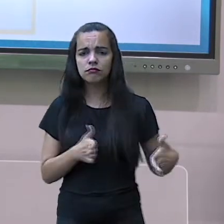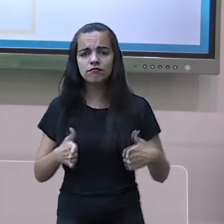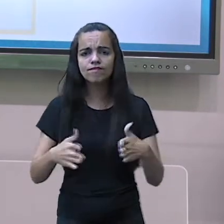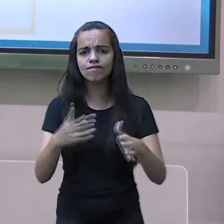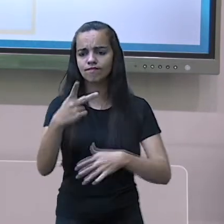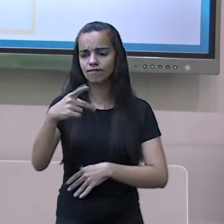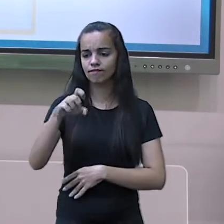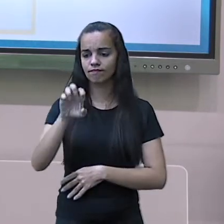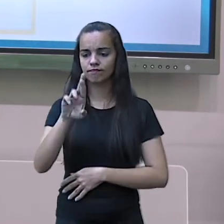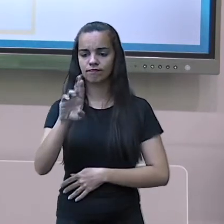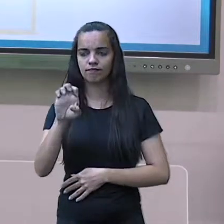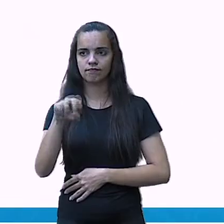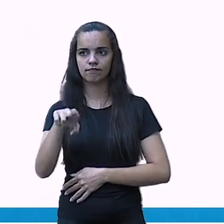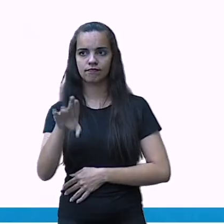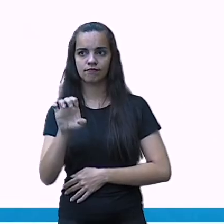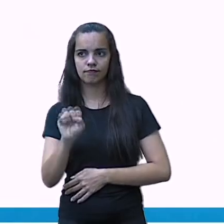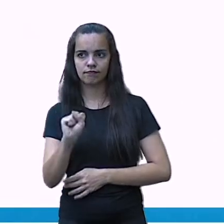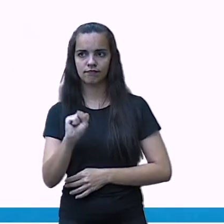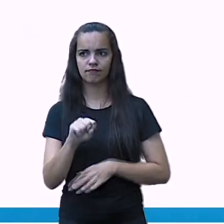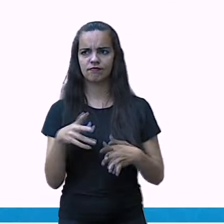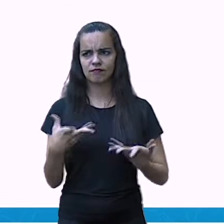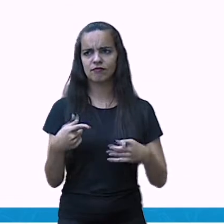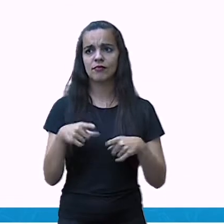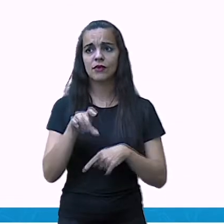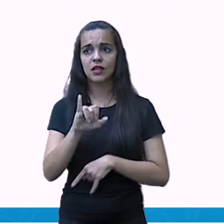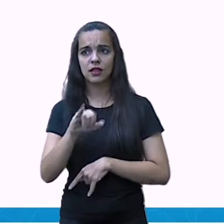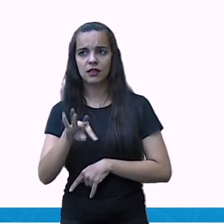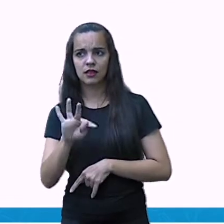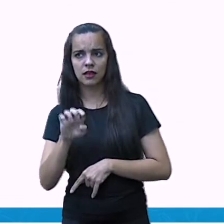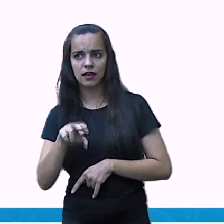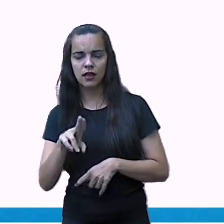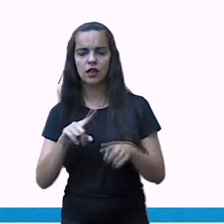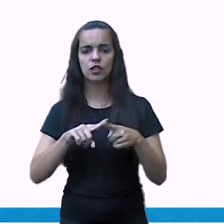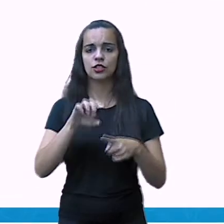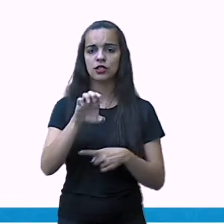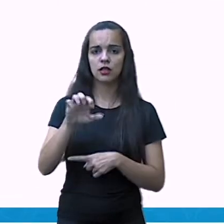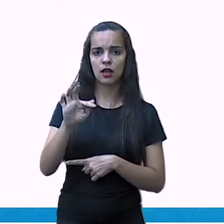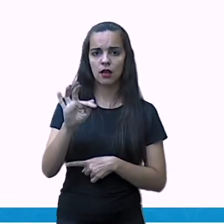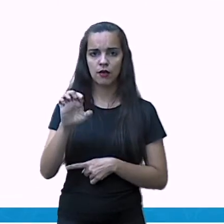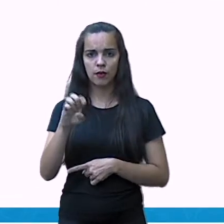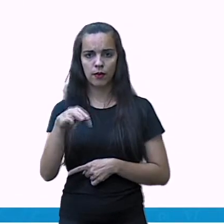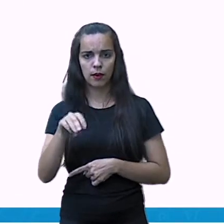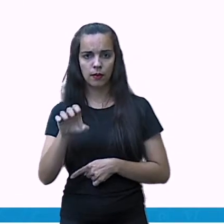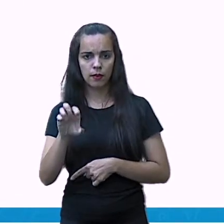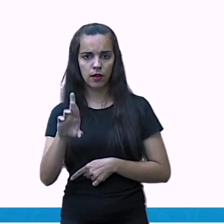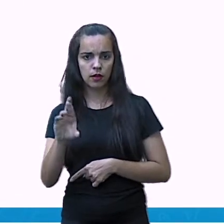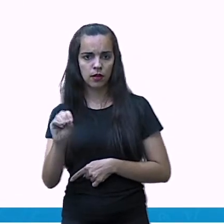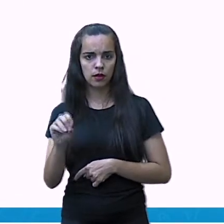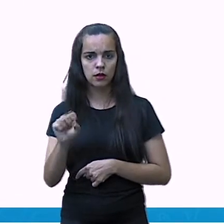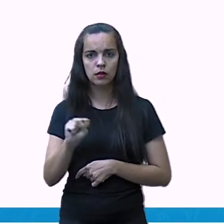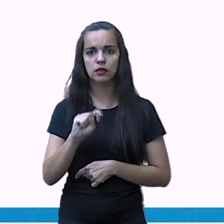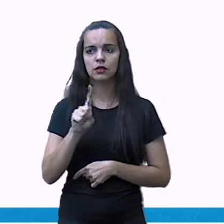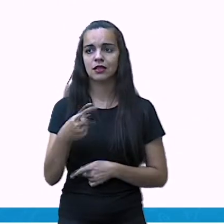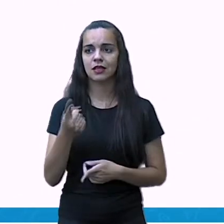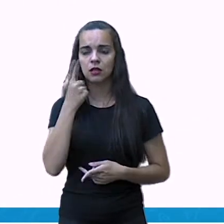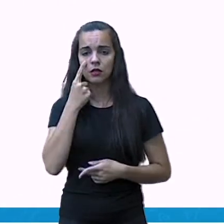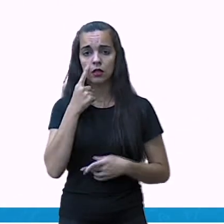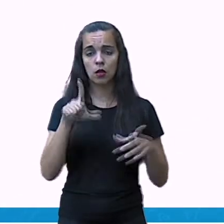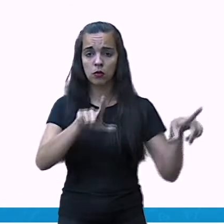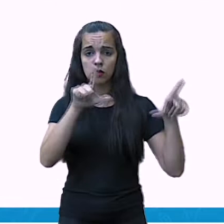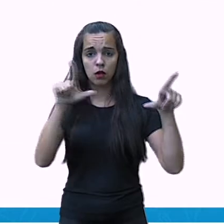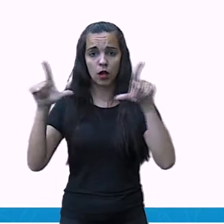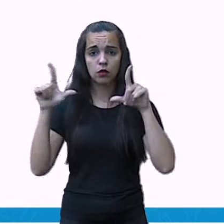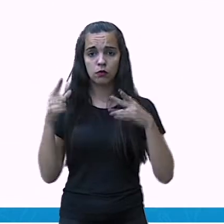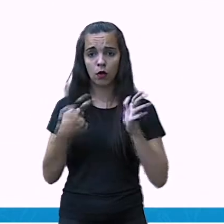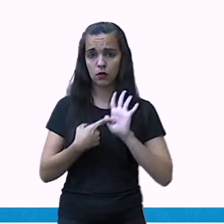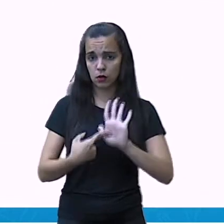Rios perenes, intermitentes e efêmeros. Né? Um rio perene, um rio intermitente e o rio